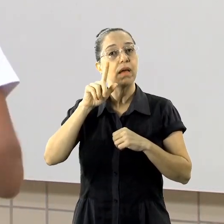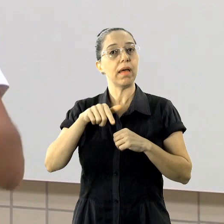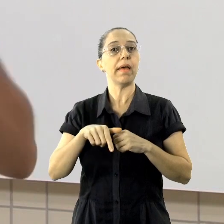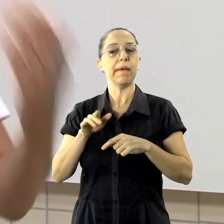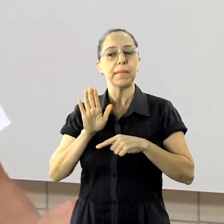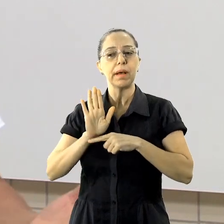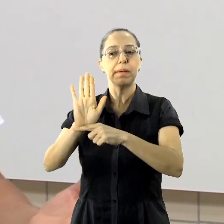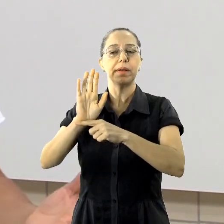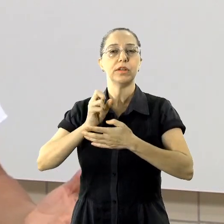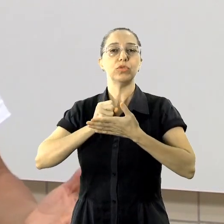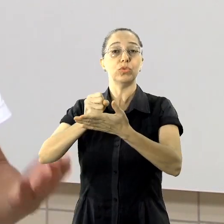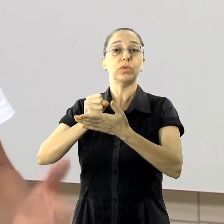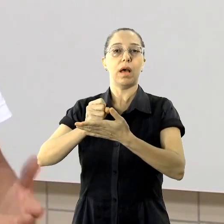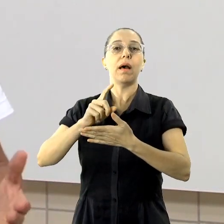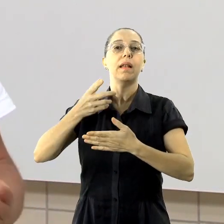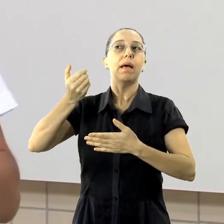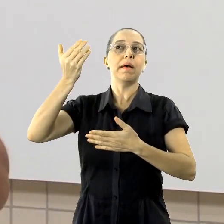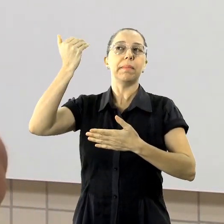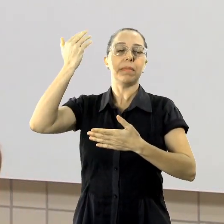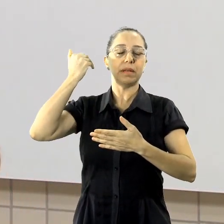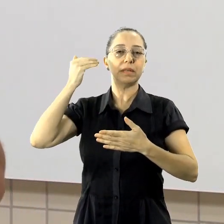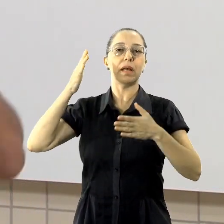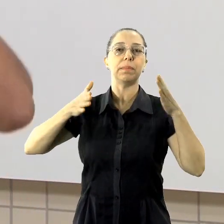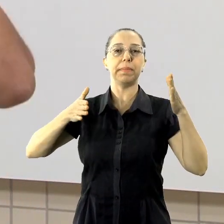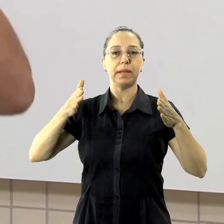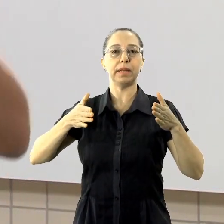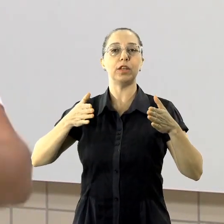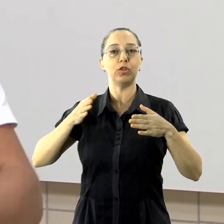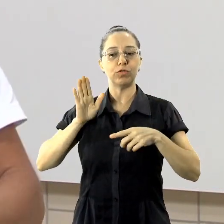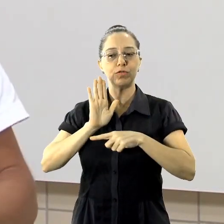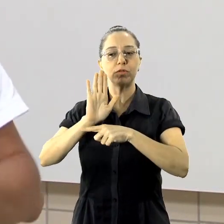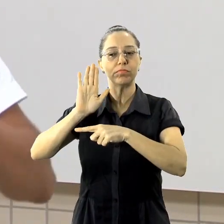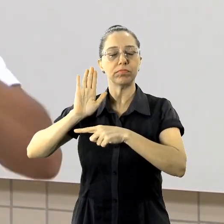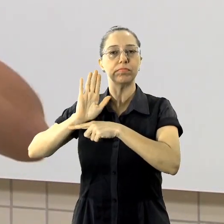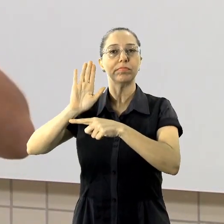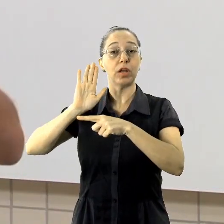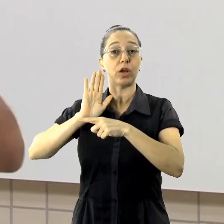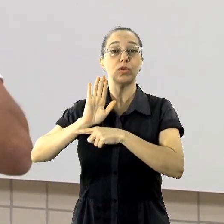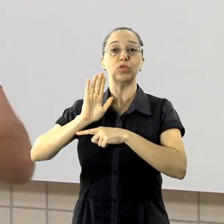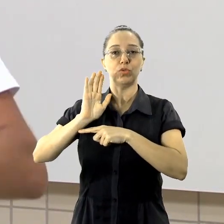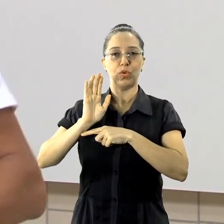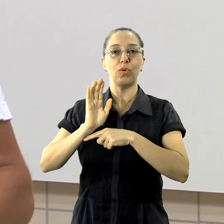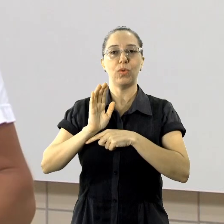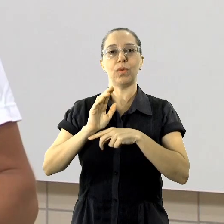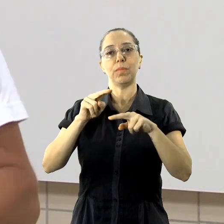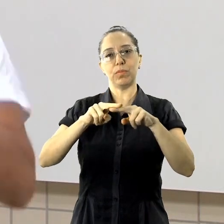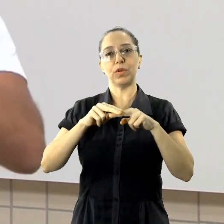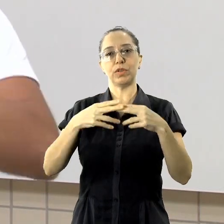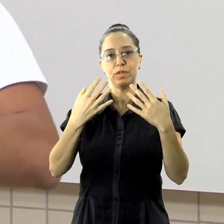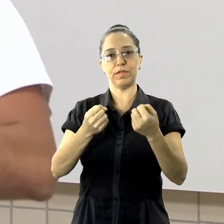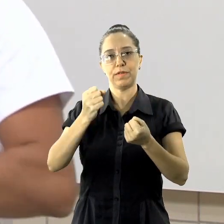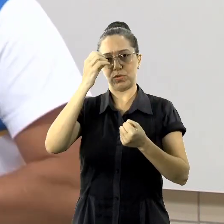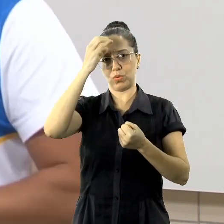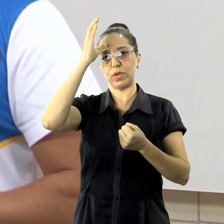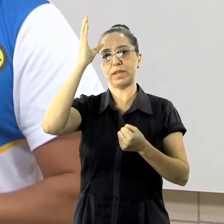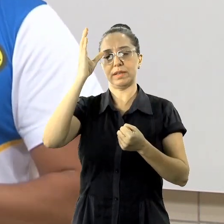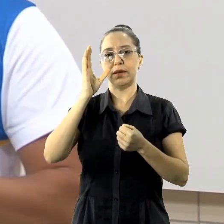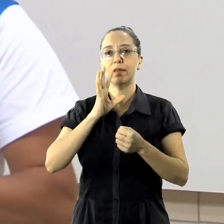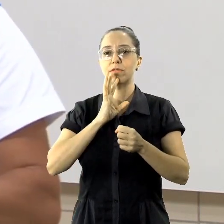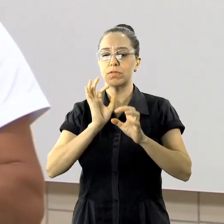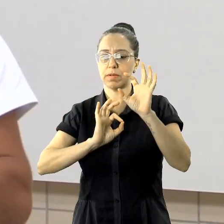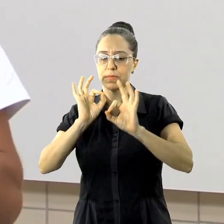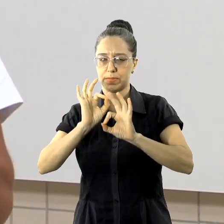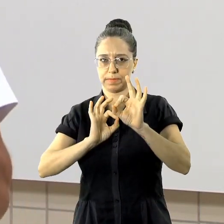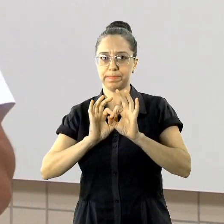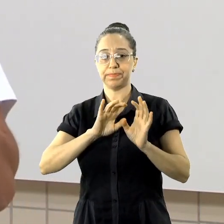construídos nesse período do governo Vargas. Nós vamos entender quais foram algumas das mudanças que ocorreram. Eu gostaria que vocês observassem